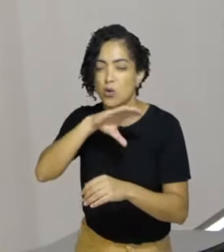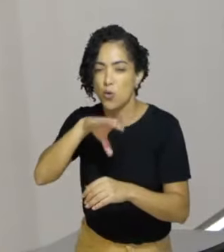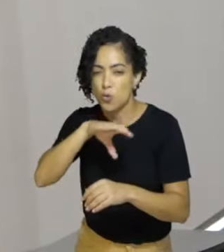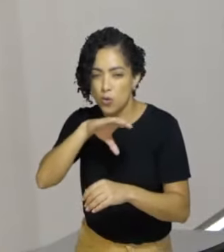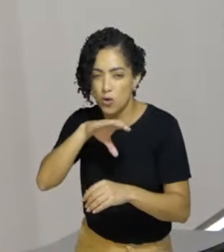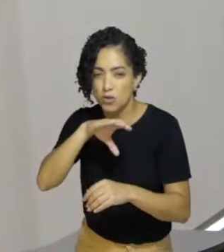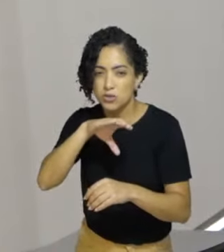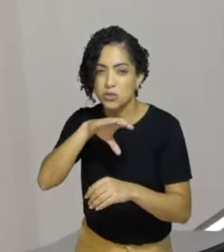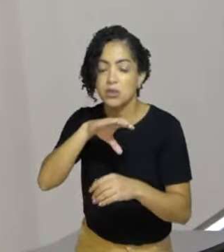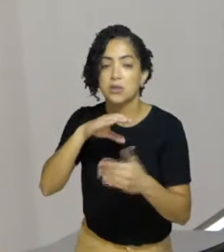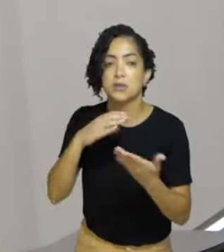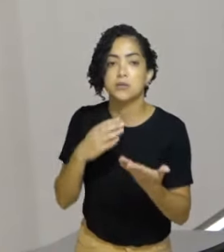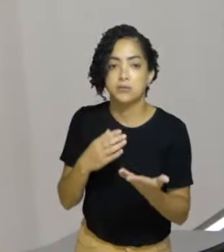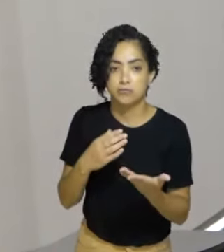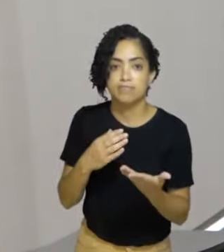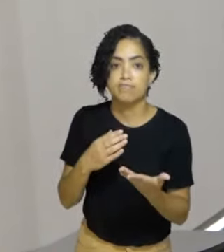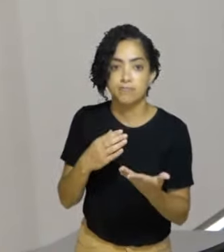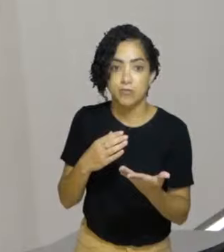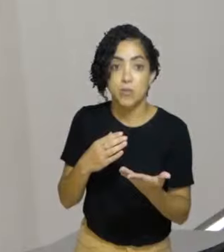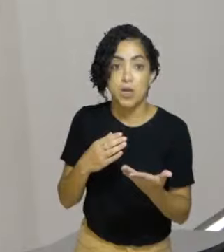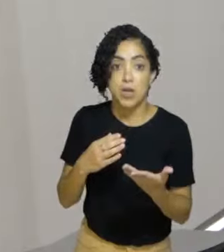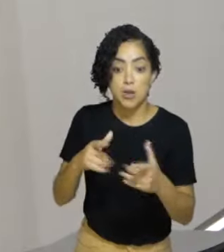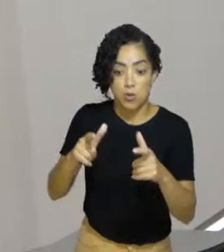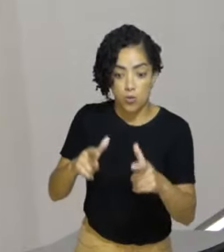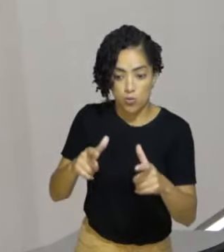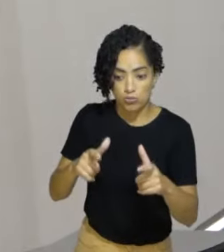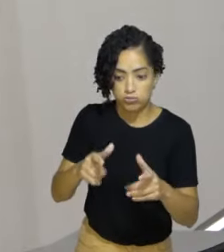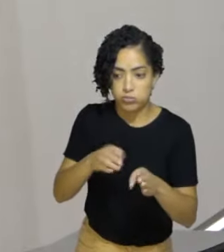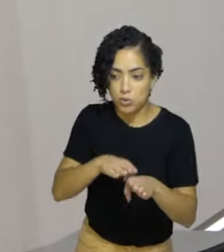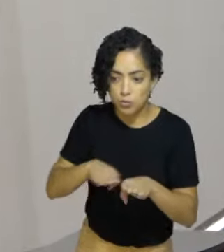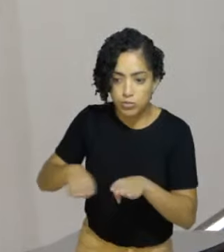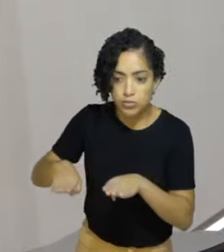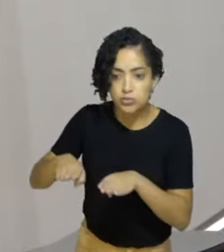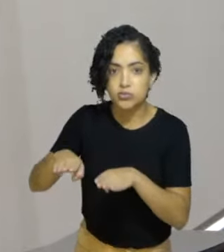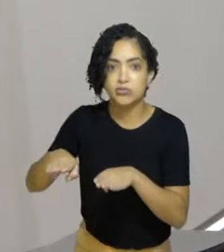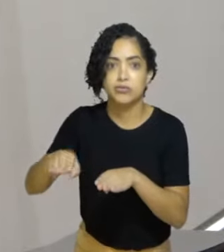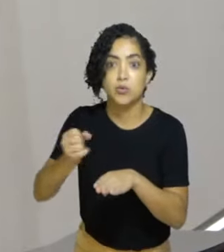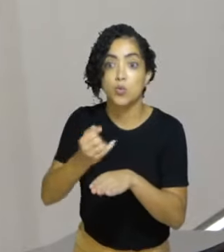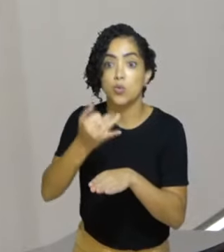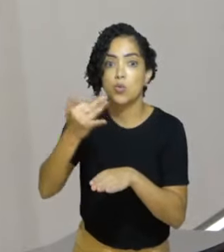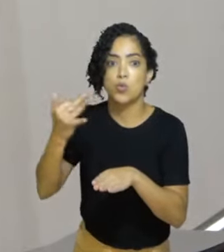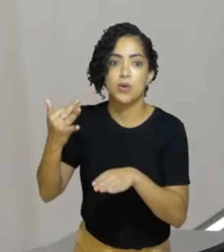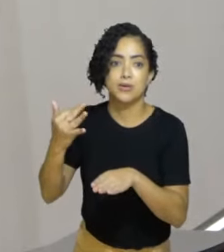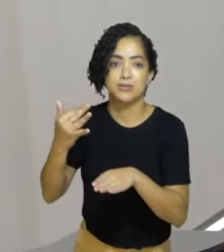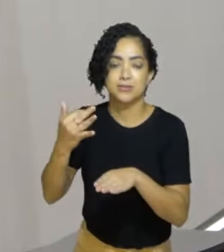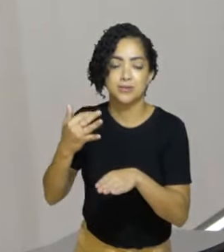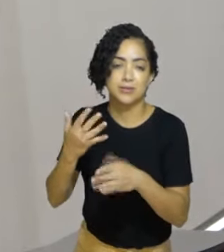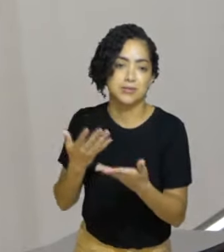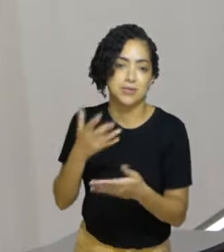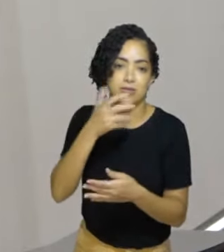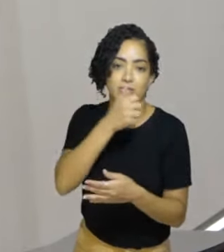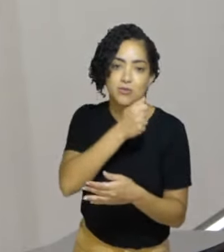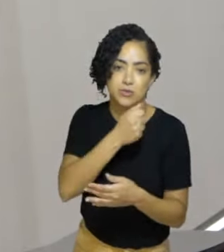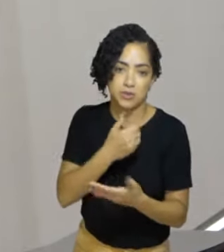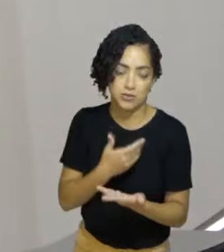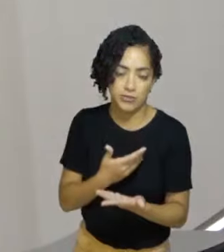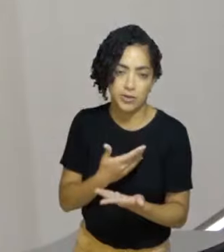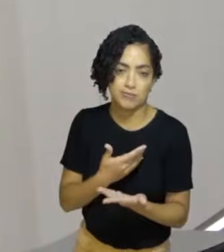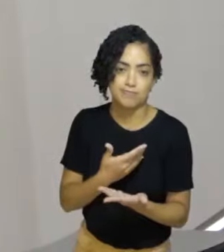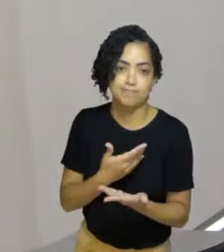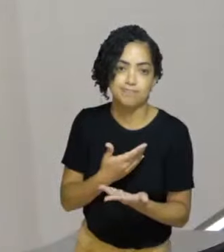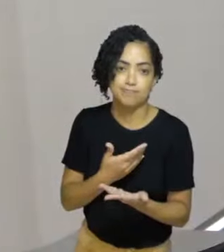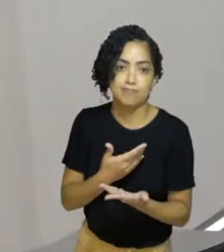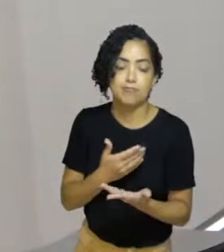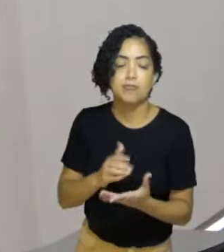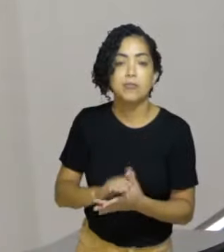um ponto de escape, quantas vidas vamos salvar? A Serra do Rio do Rastro, em grandes pontos que